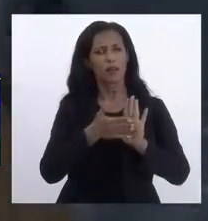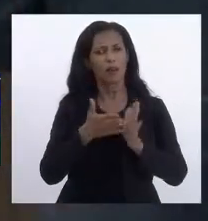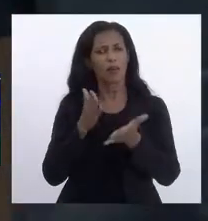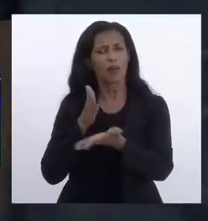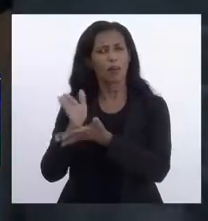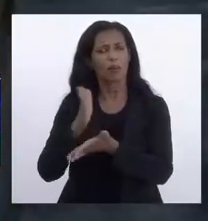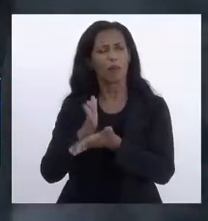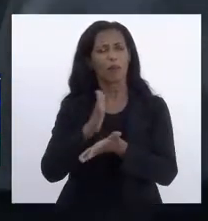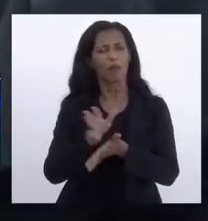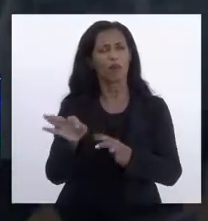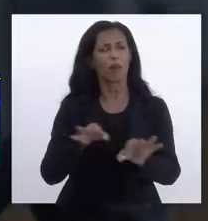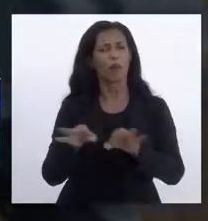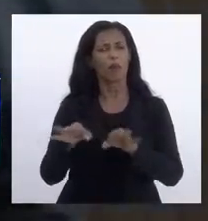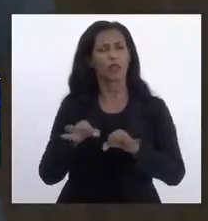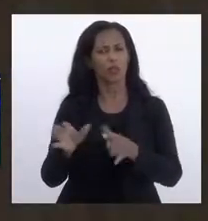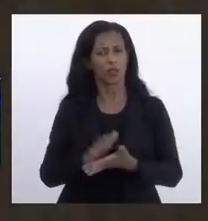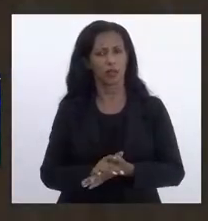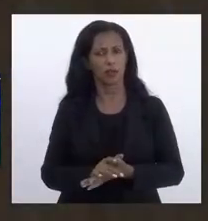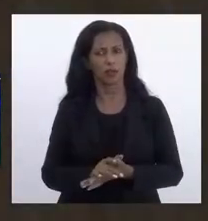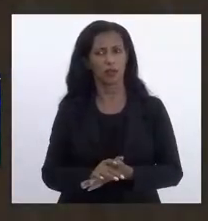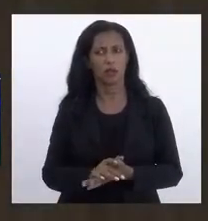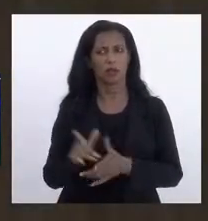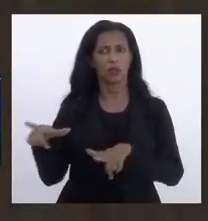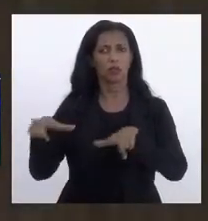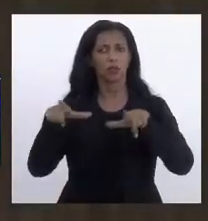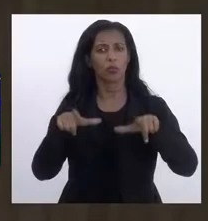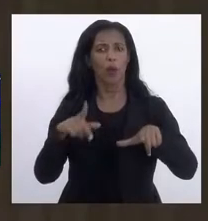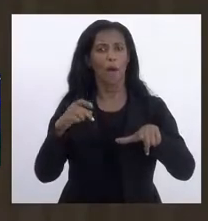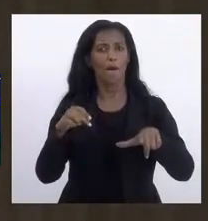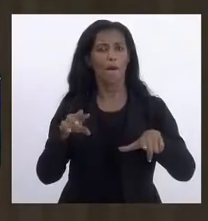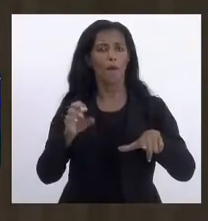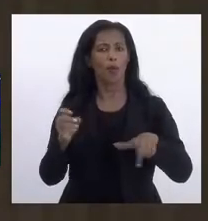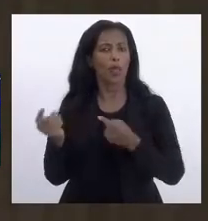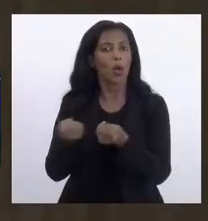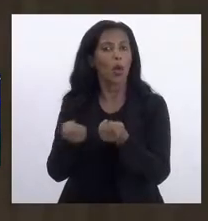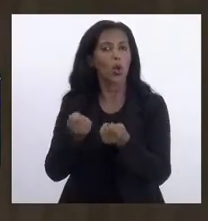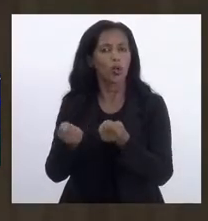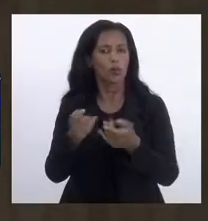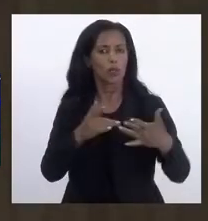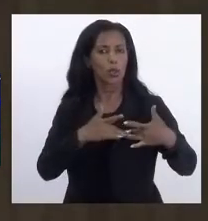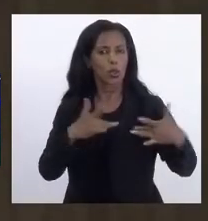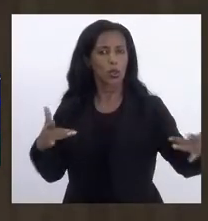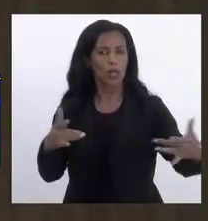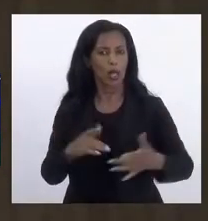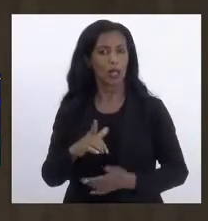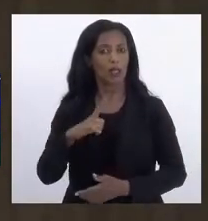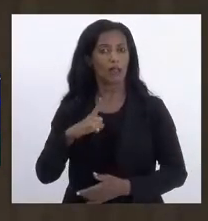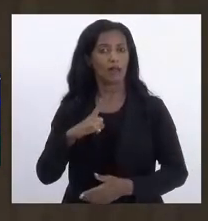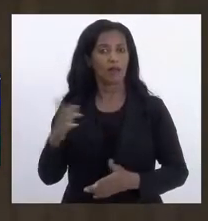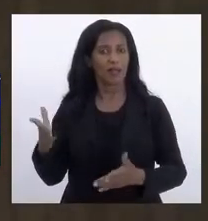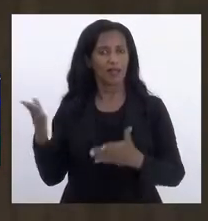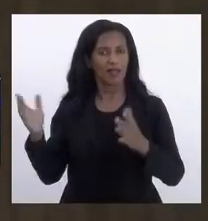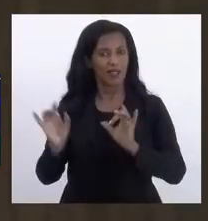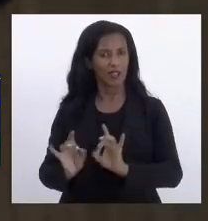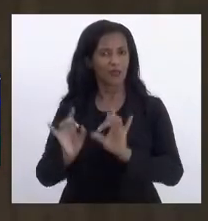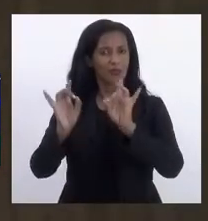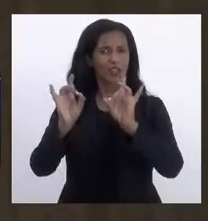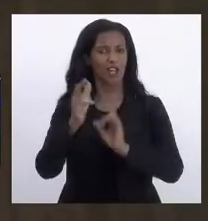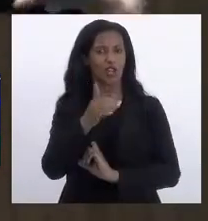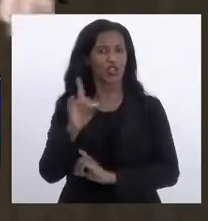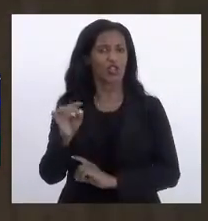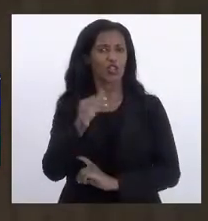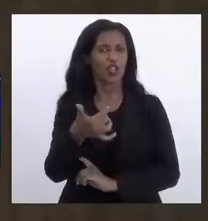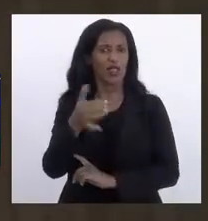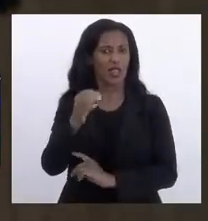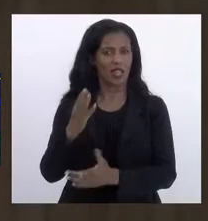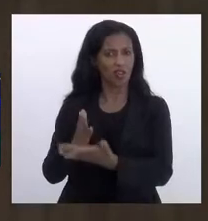os projetos de resolução sobre o diploma Paul Singer da Economia Solidária, que vai ter uma sessão no dia 10 de dezembro, já